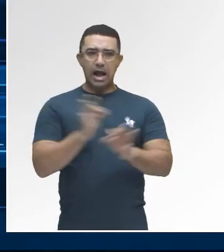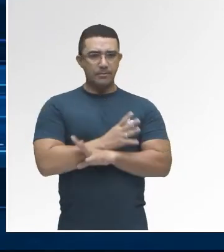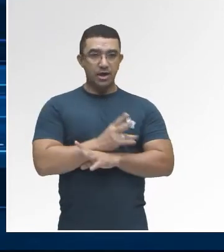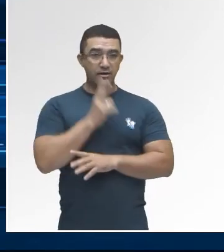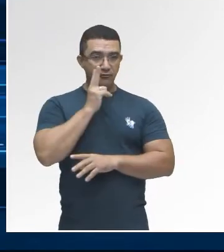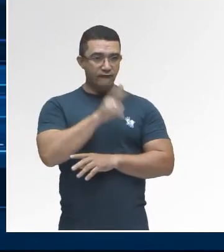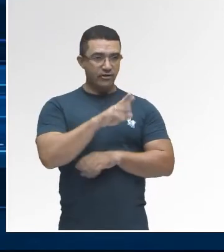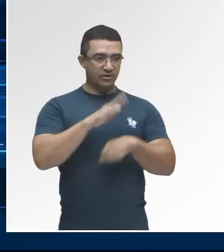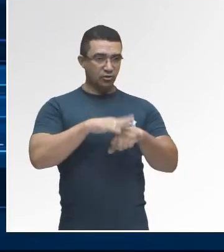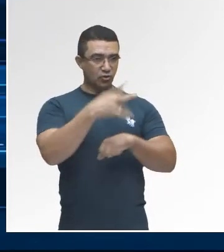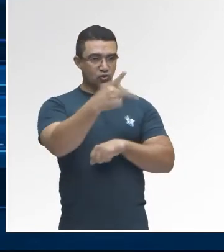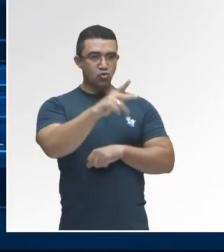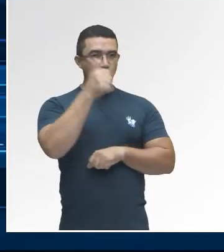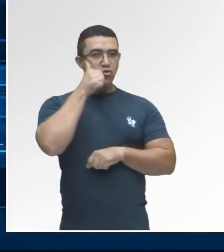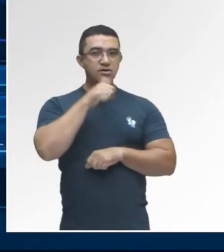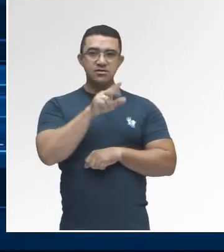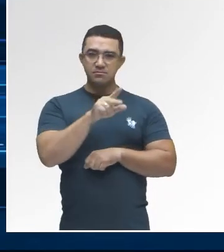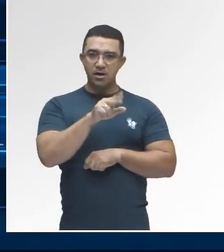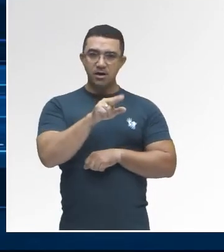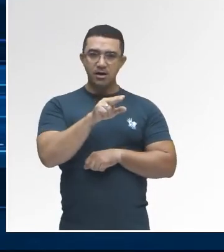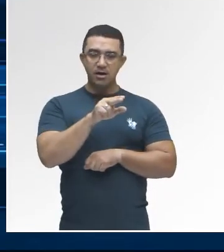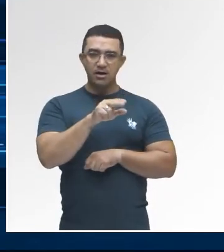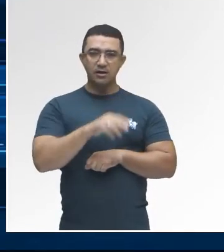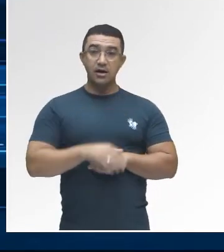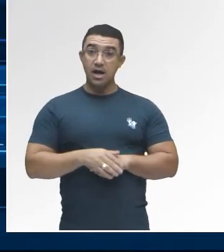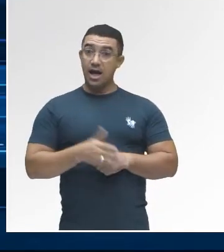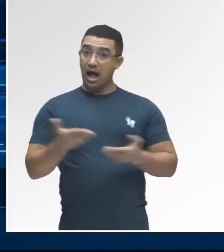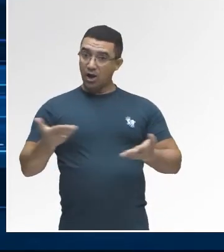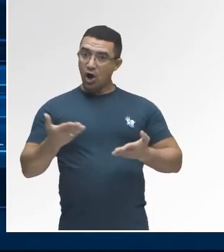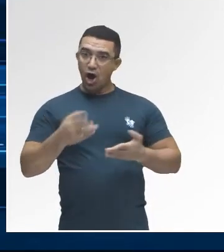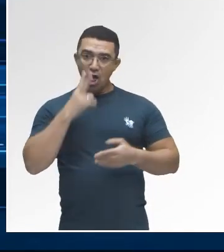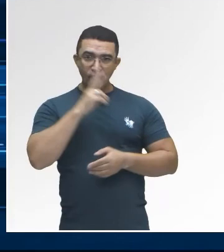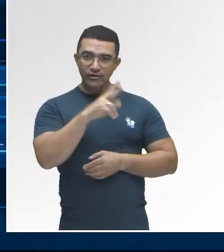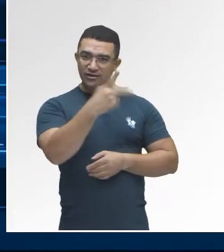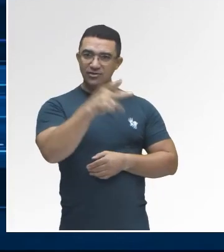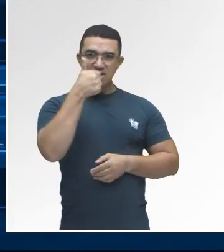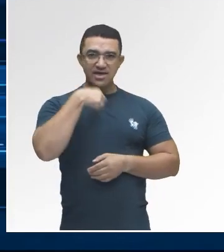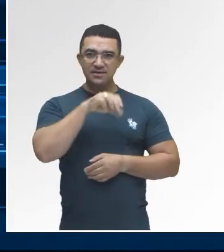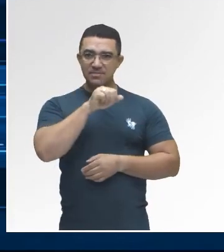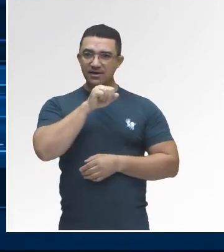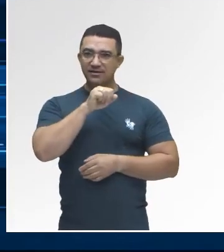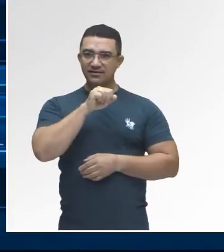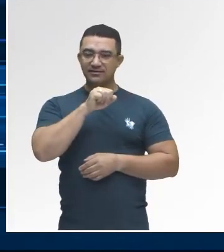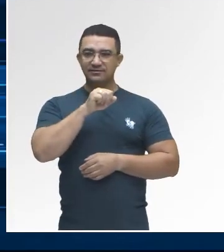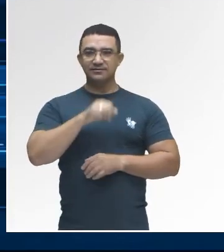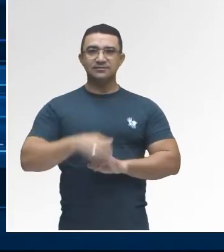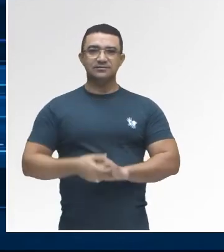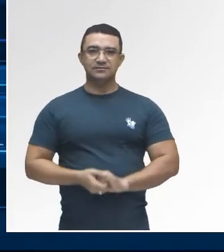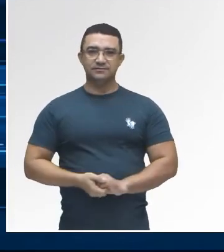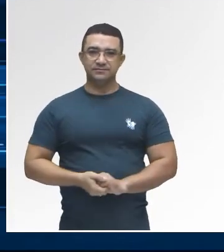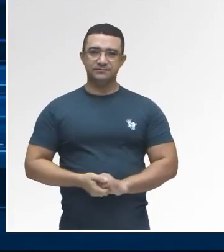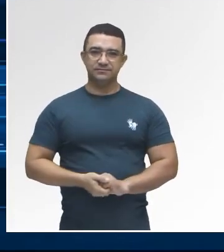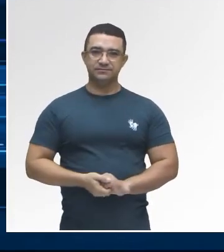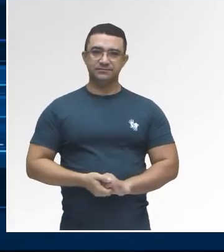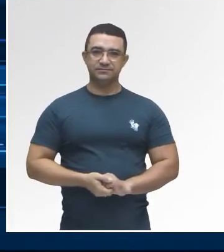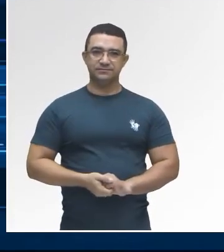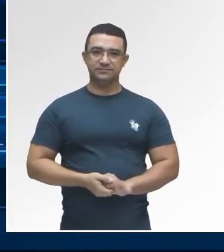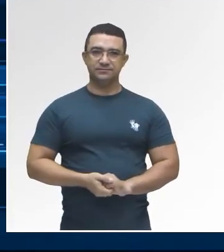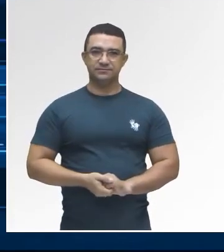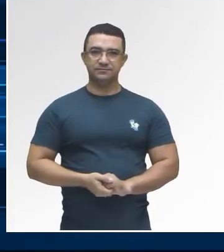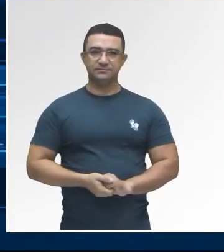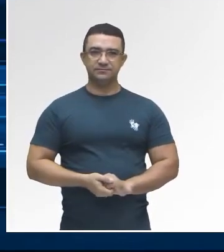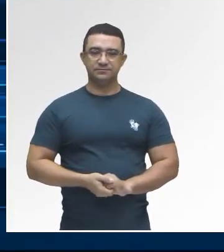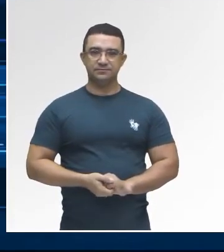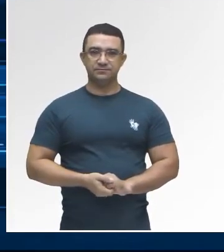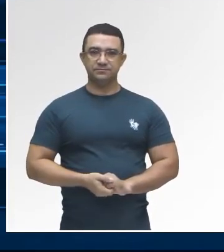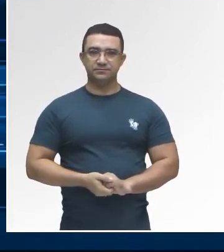a sua irmã, tá? Usando também a estrutura, né? Com o just e o verbo no particípio, que é o verbo see. Ali ele